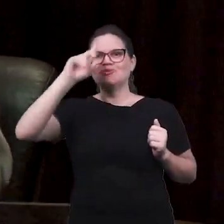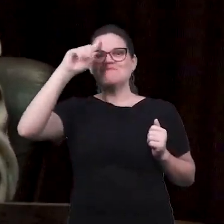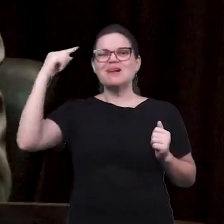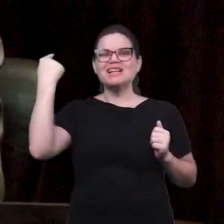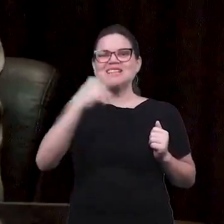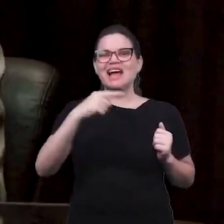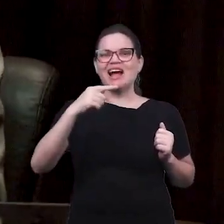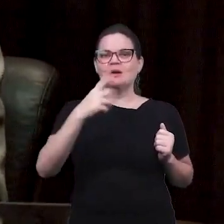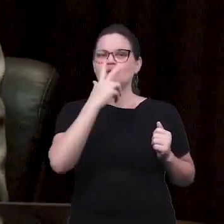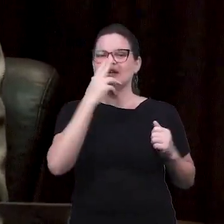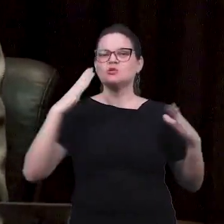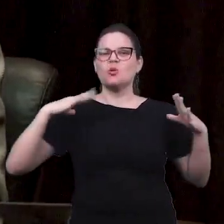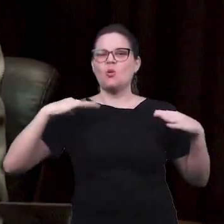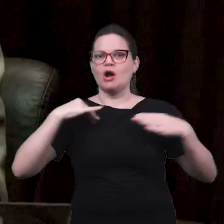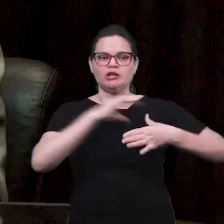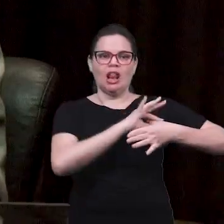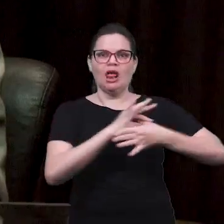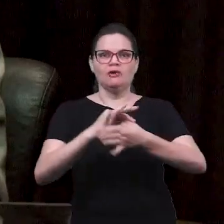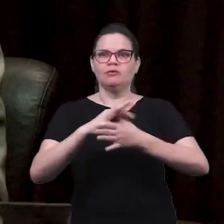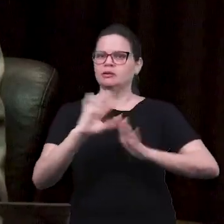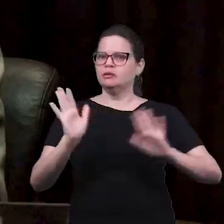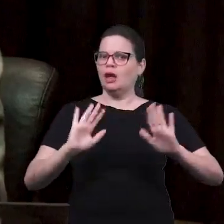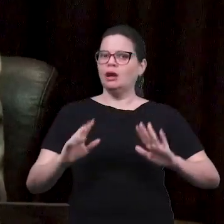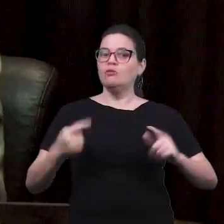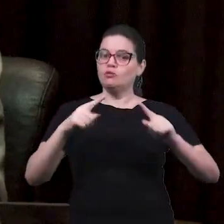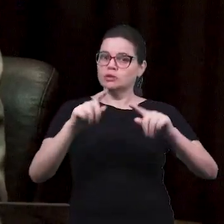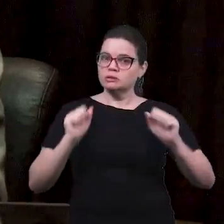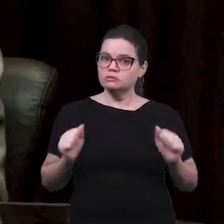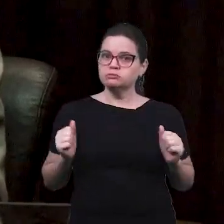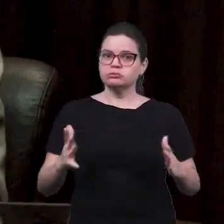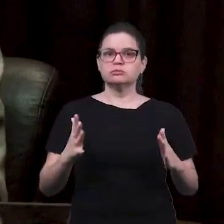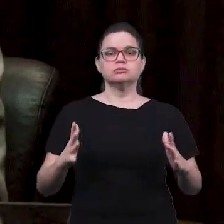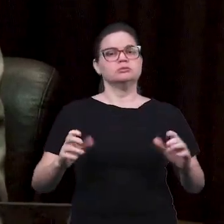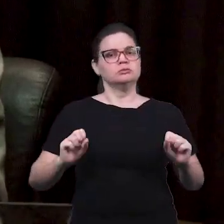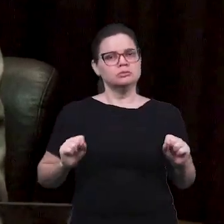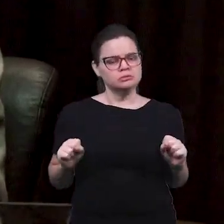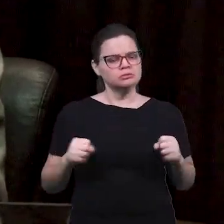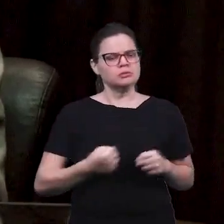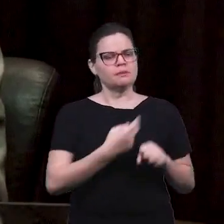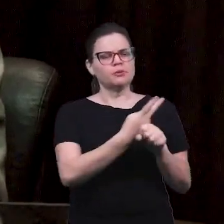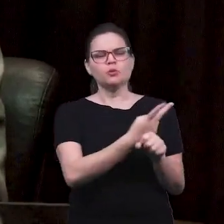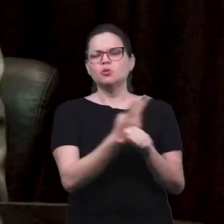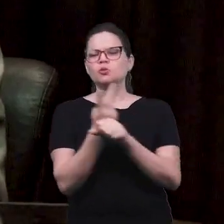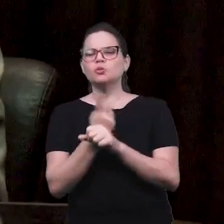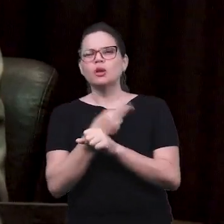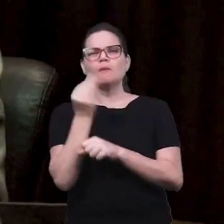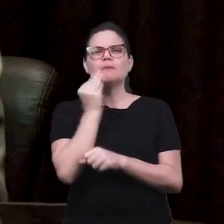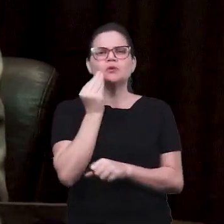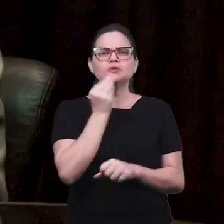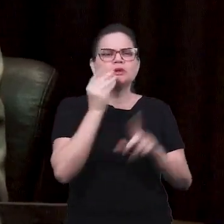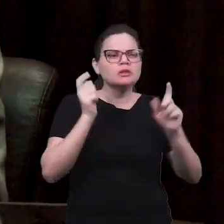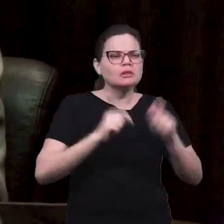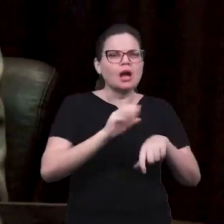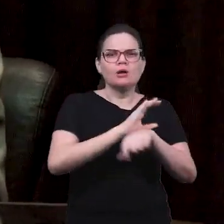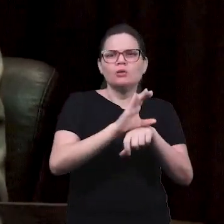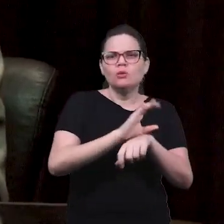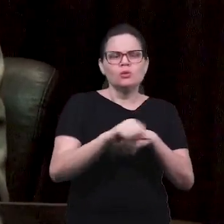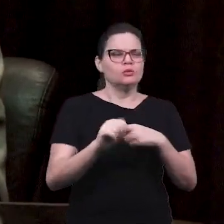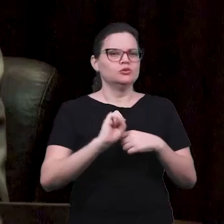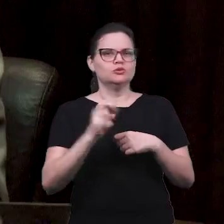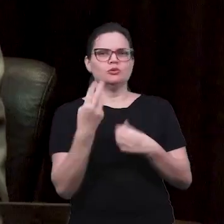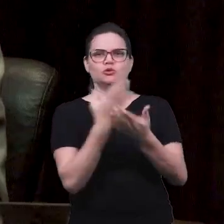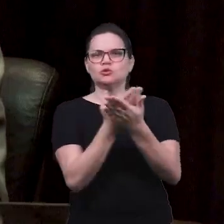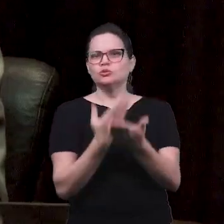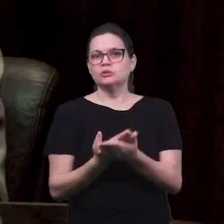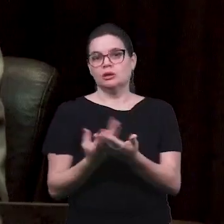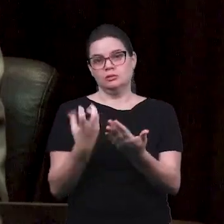você entrar. Então, é muito importante a pessoa se empenhar também em buscar a sua oportunidade e para concurso a